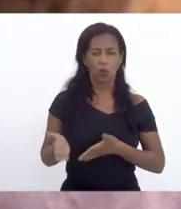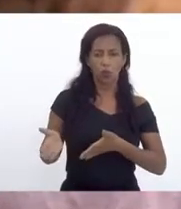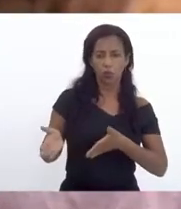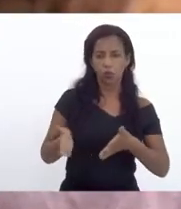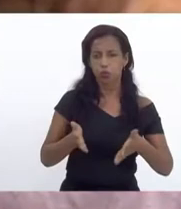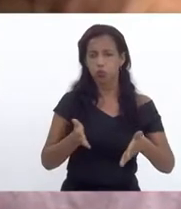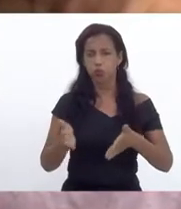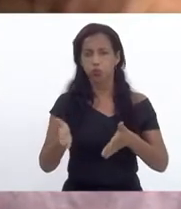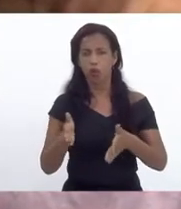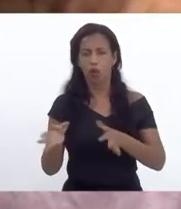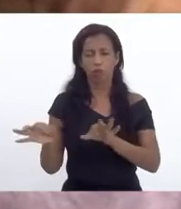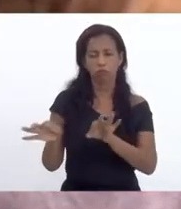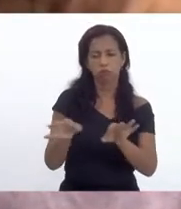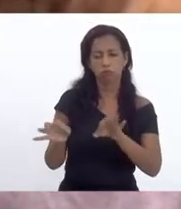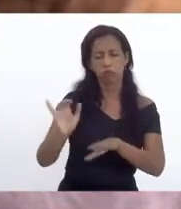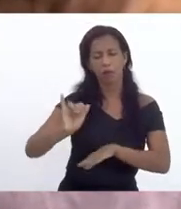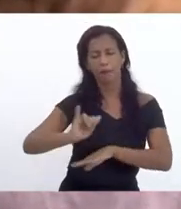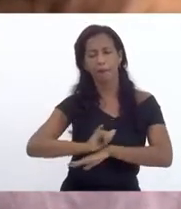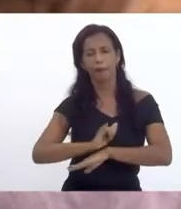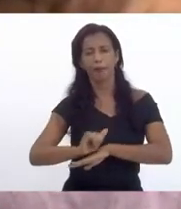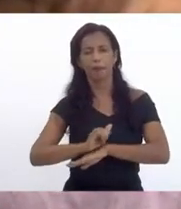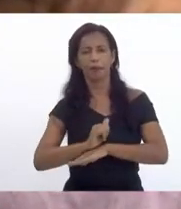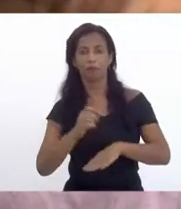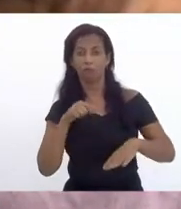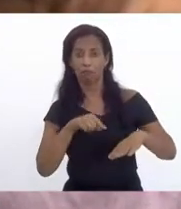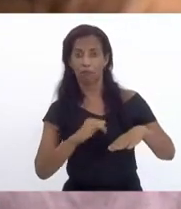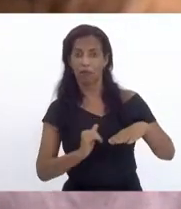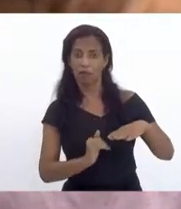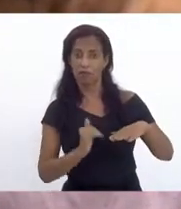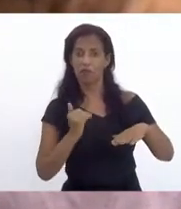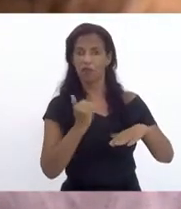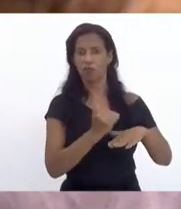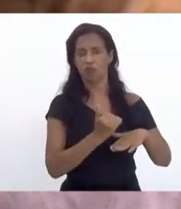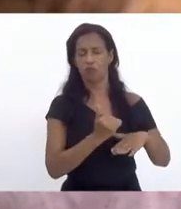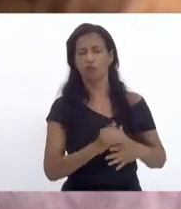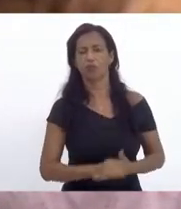na implementação desse fundo.